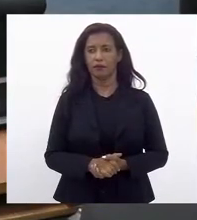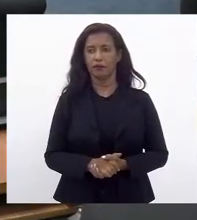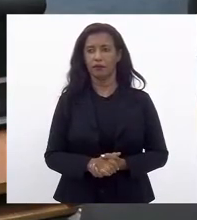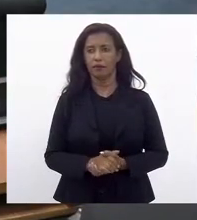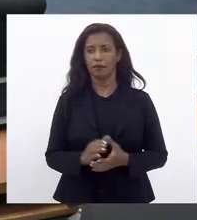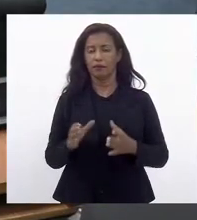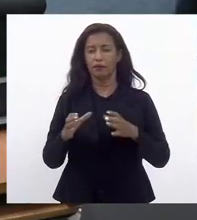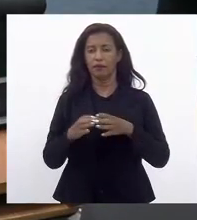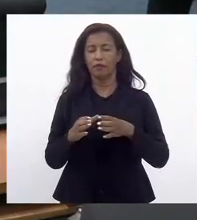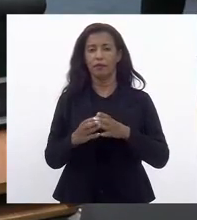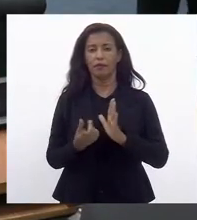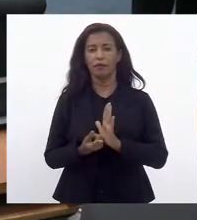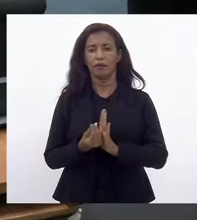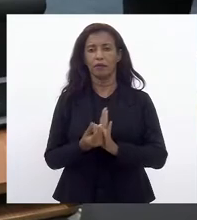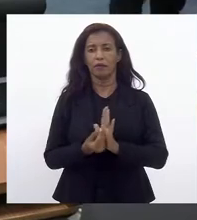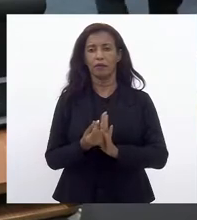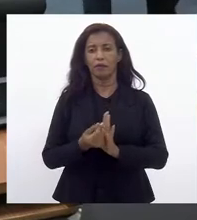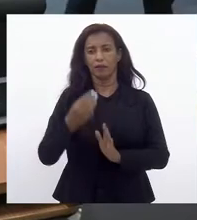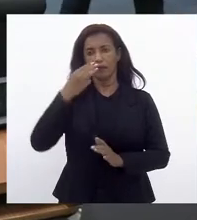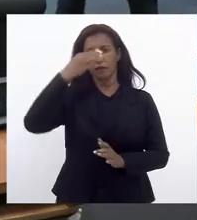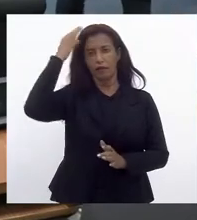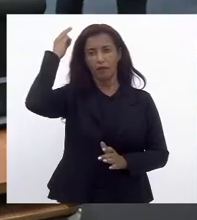Comissão de Orçamento, deputado Márcio Pacheco.